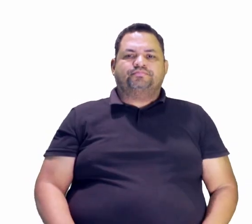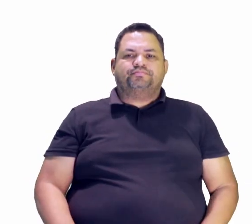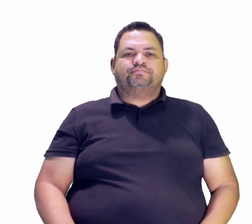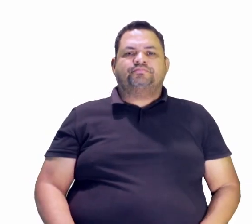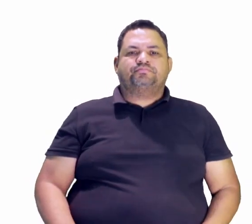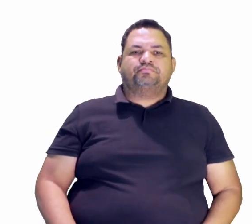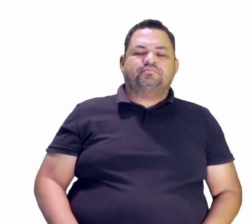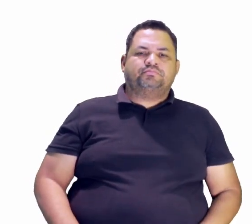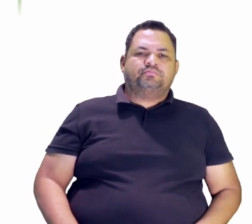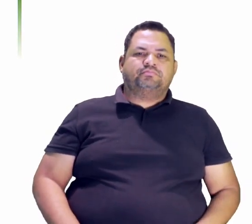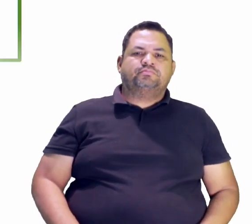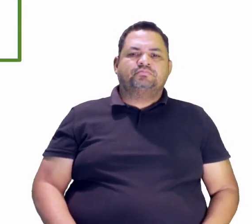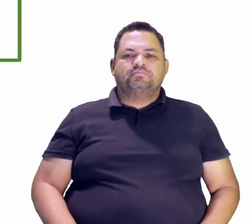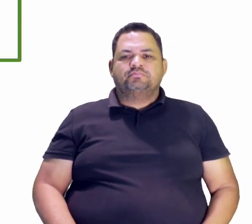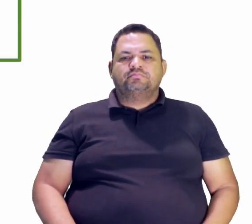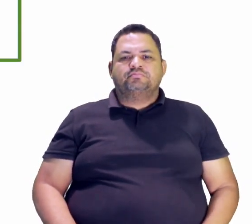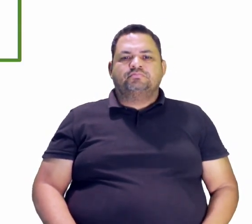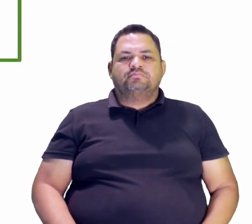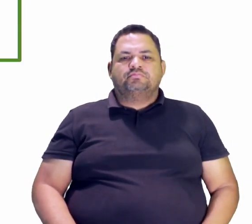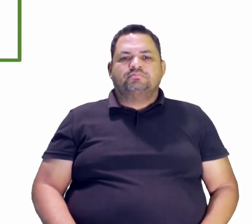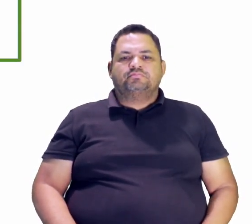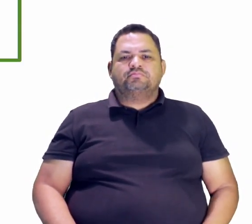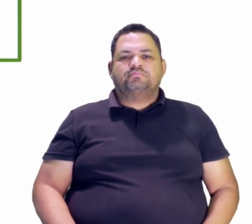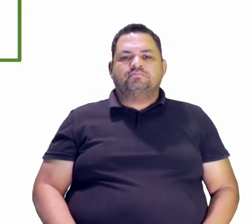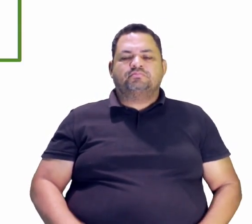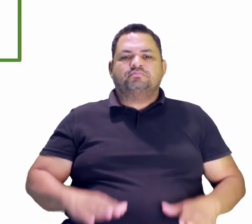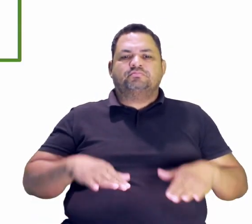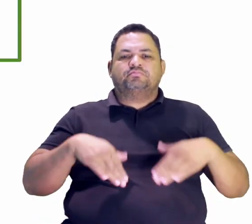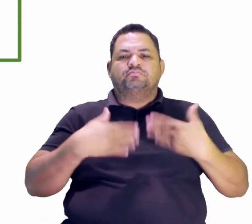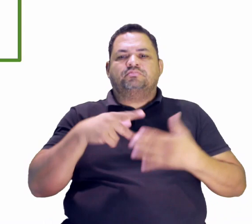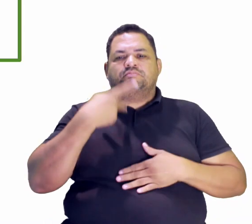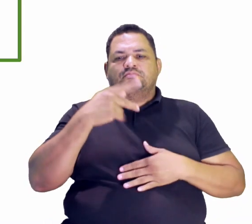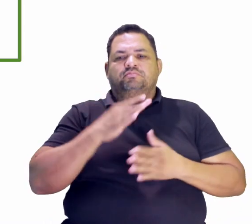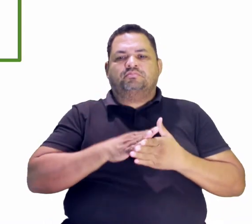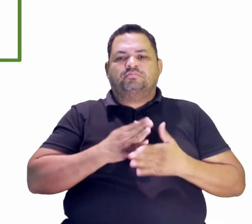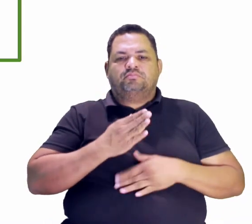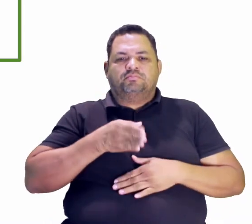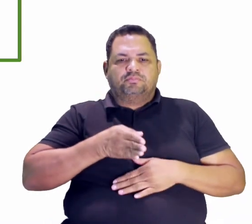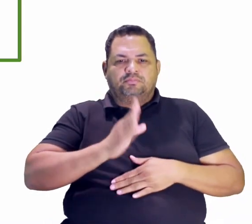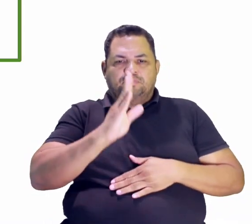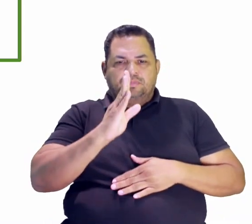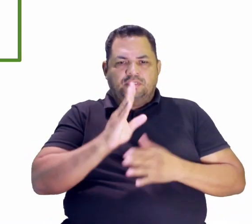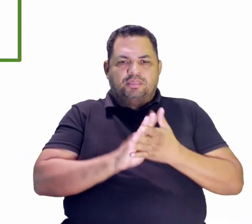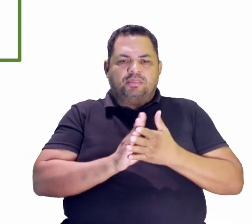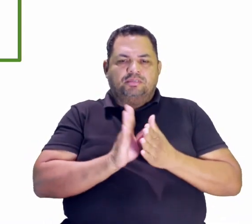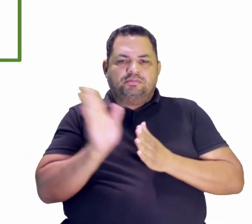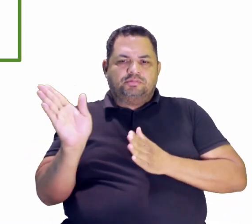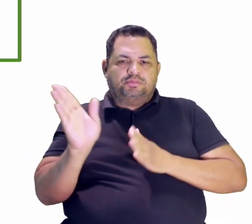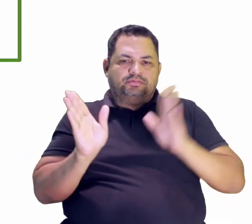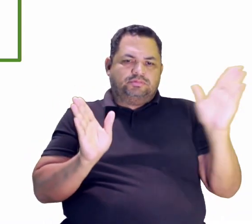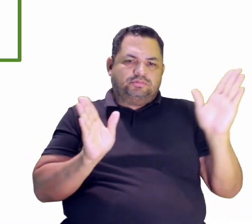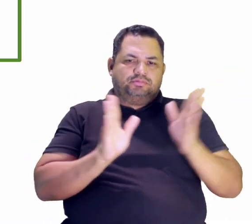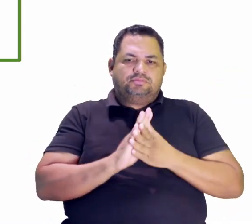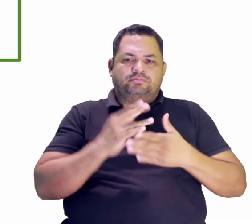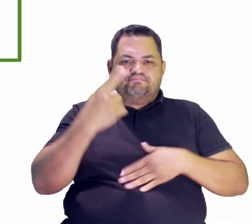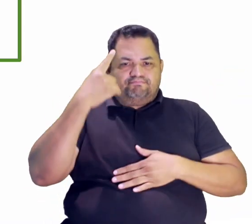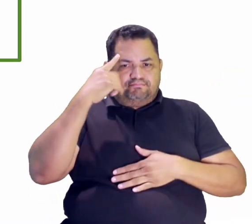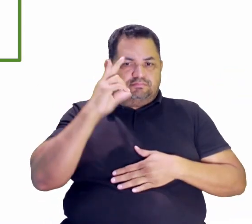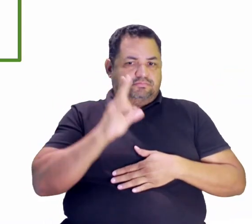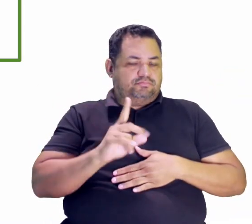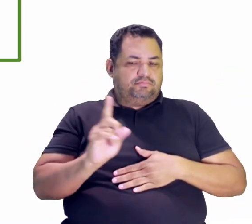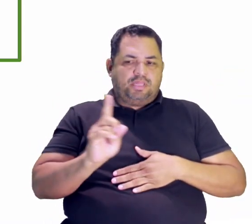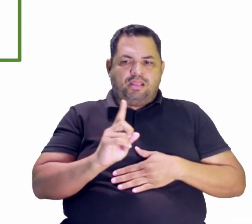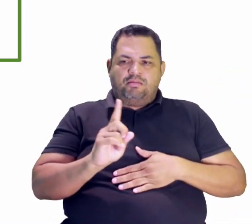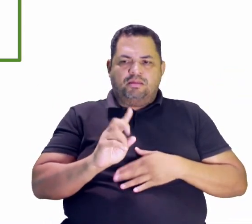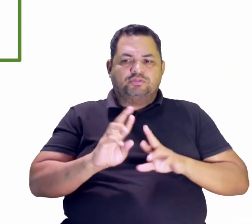ou para outro. Então, quando falamos em direção e sentido, normalmente pensamos ser a mesma coisa, mas